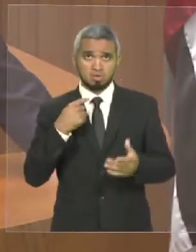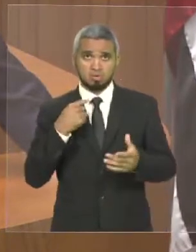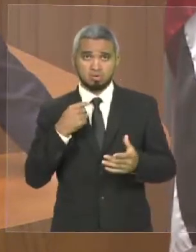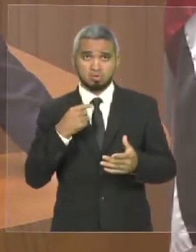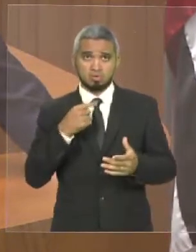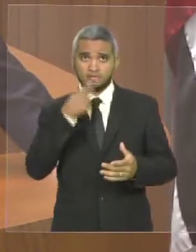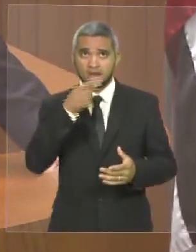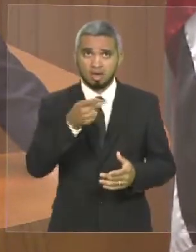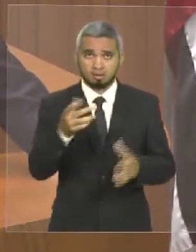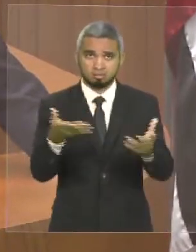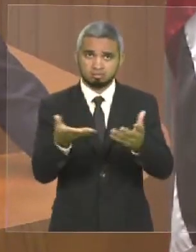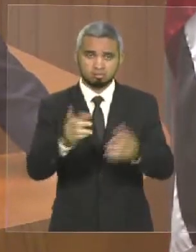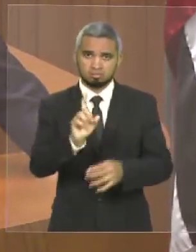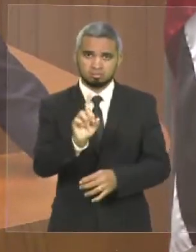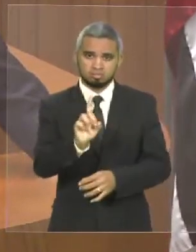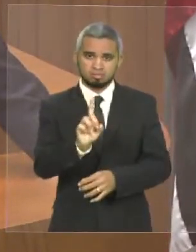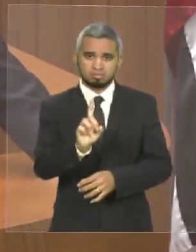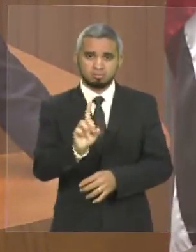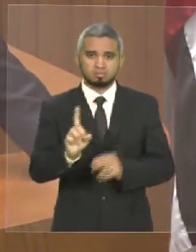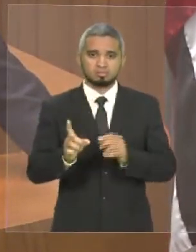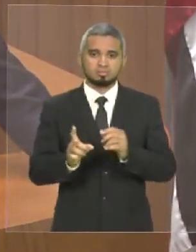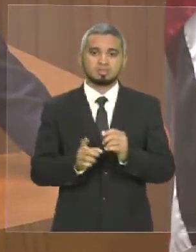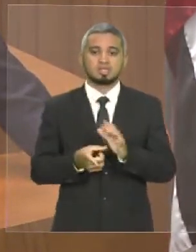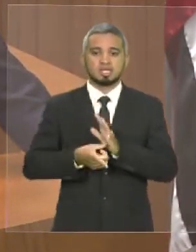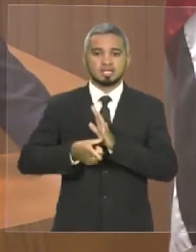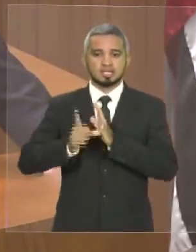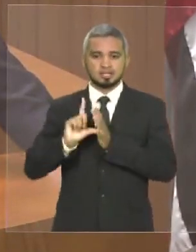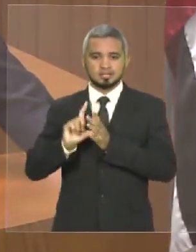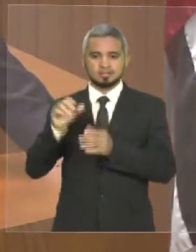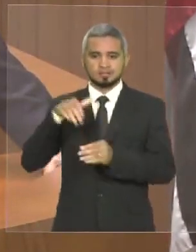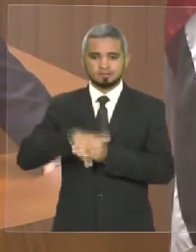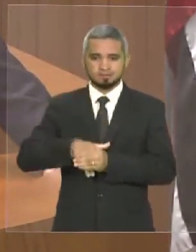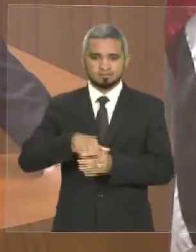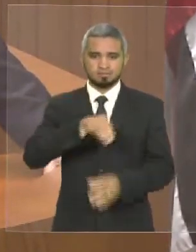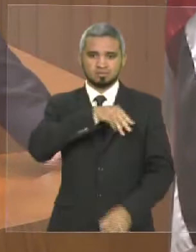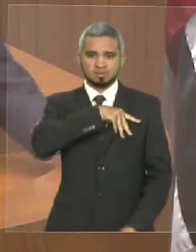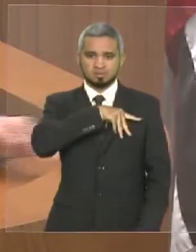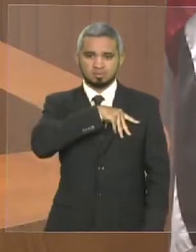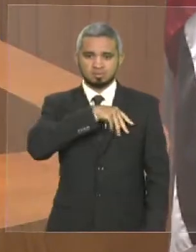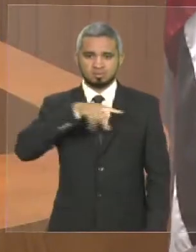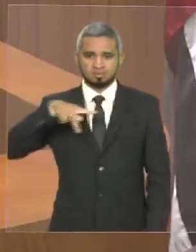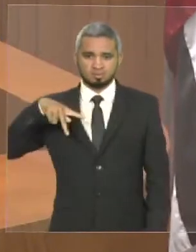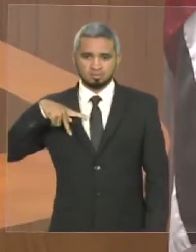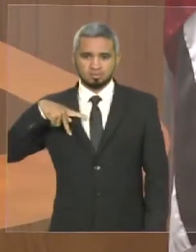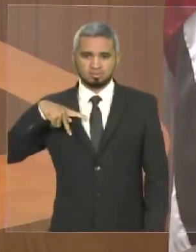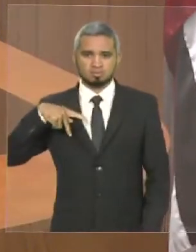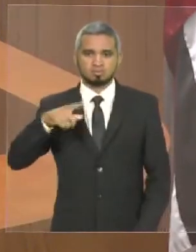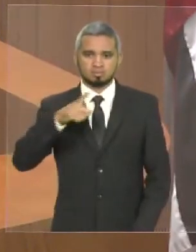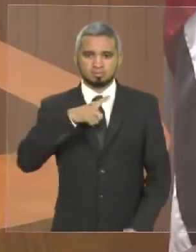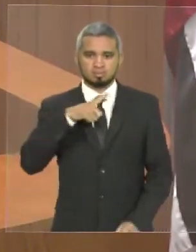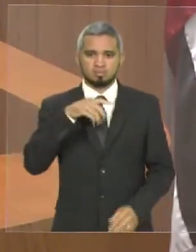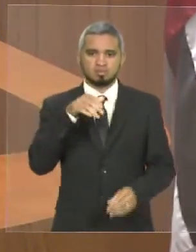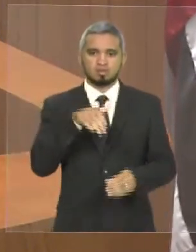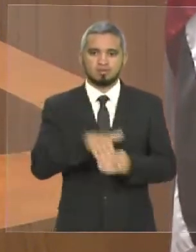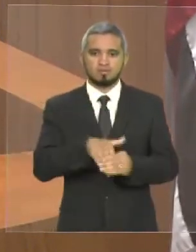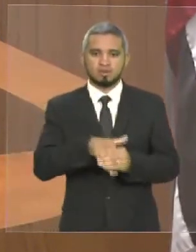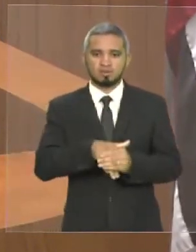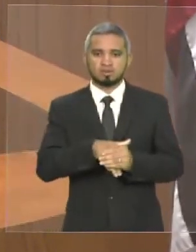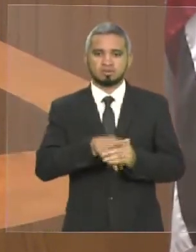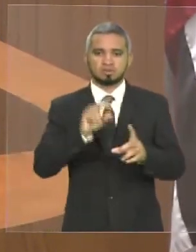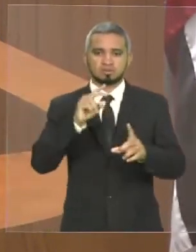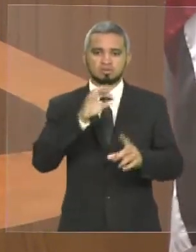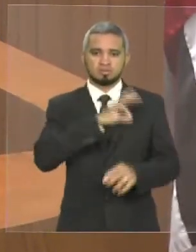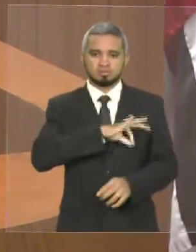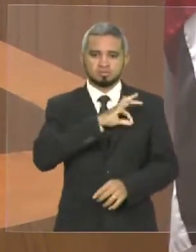ainda, antes da votação da medida provisória de vocês, a votação do reajuste dos servidores